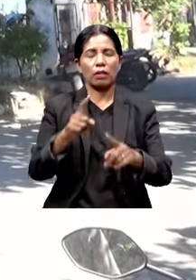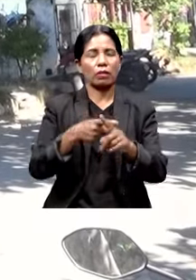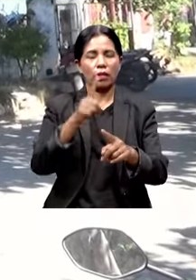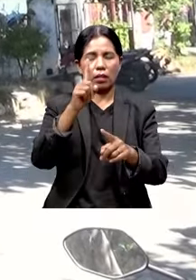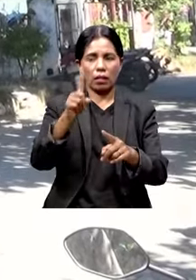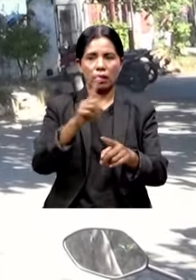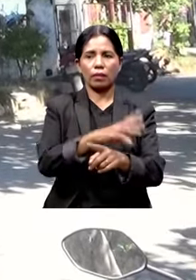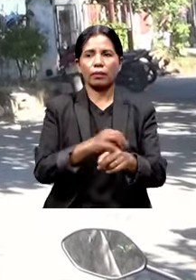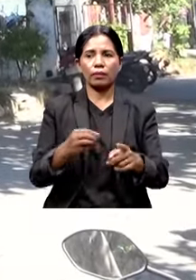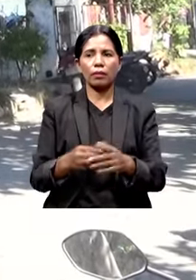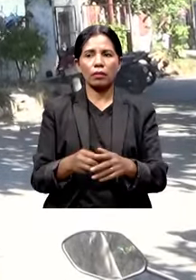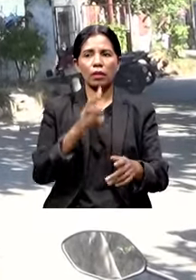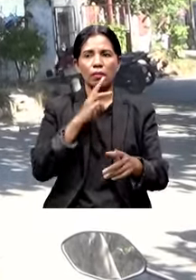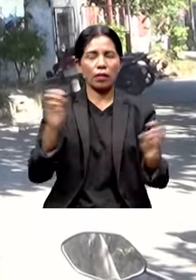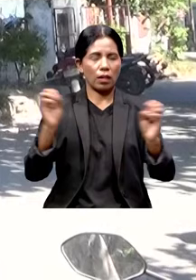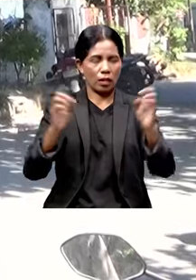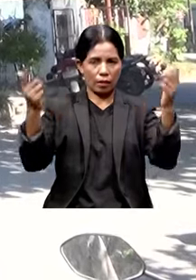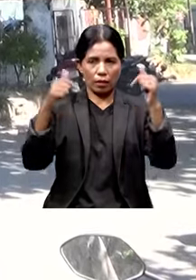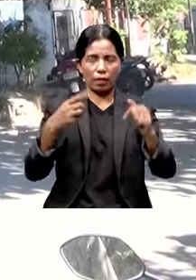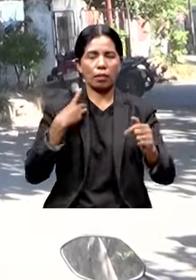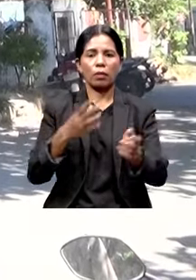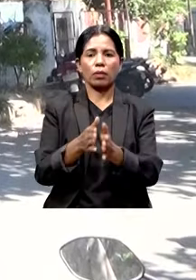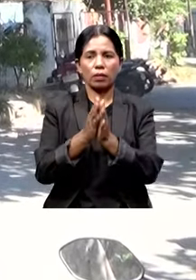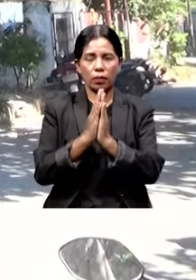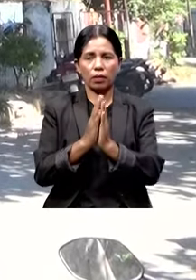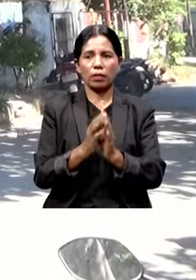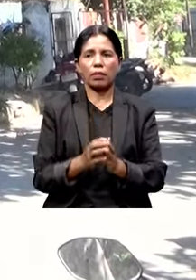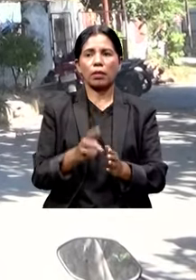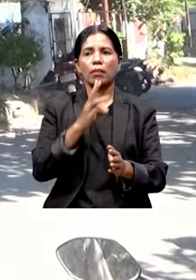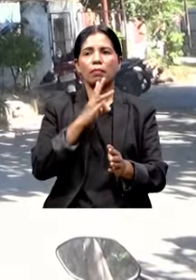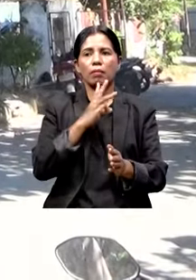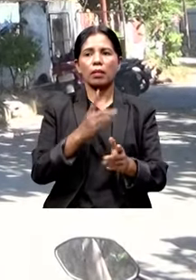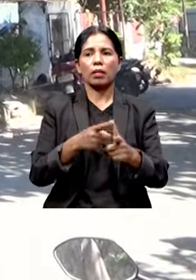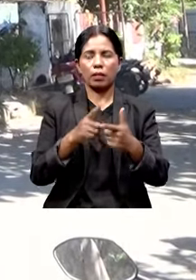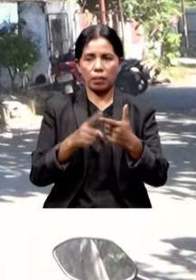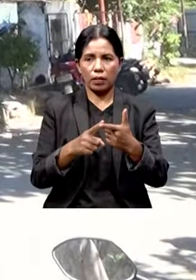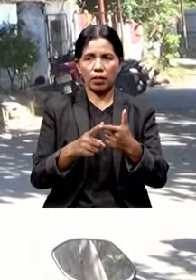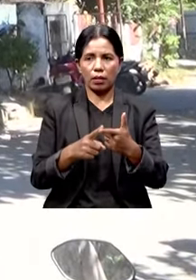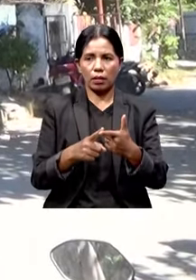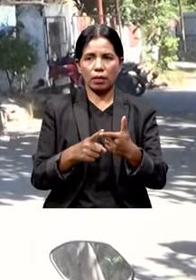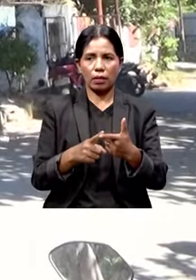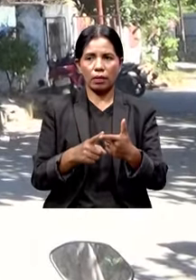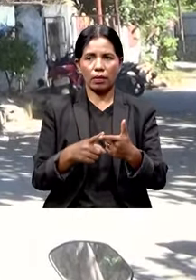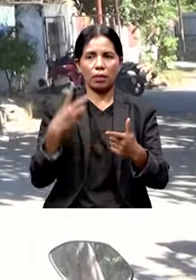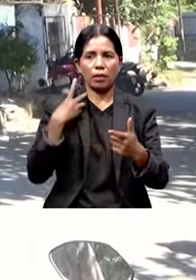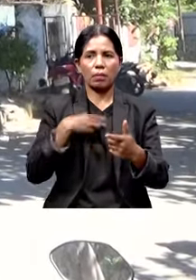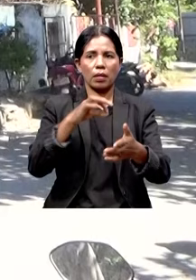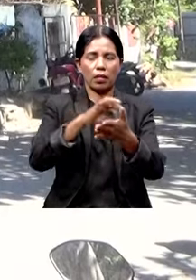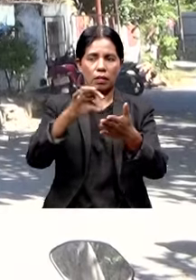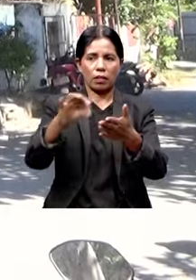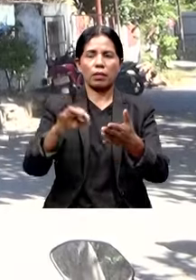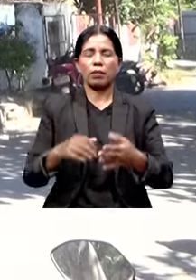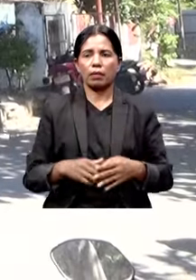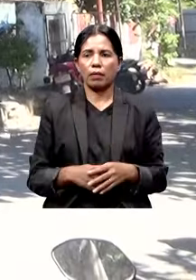fulano desse né bela manhã né da a nossa para sementar né bem mais lá depois mas já não sa a minha registro depois mas já